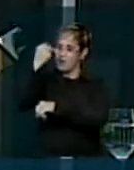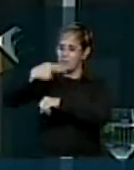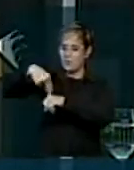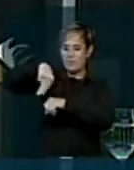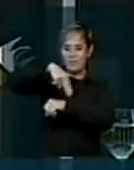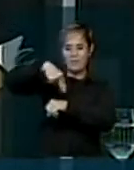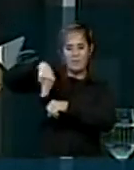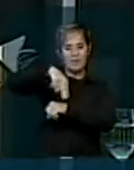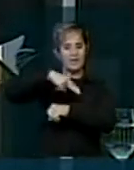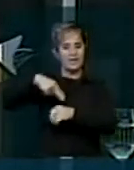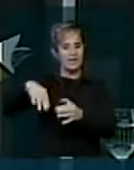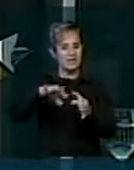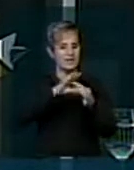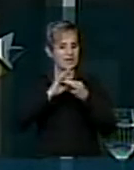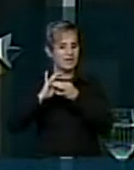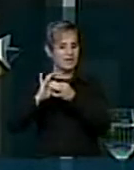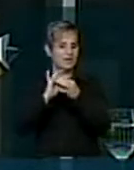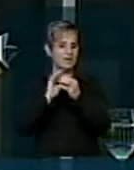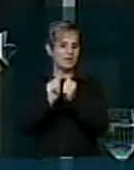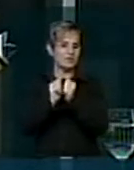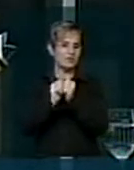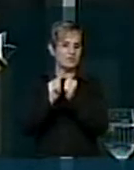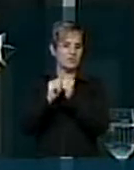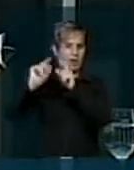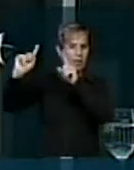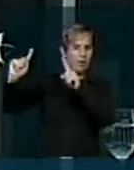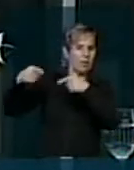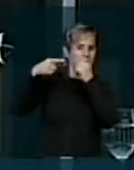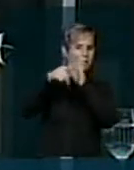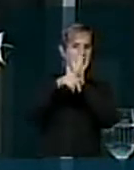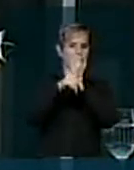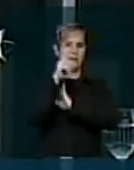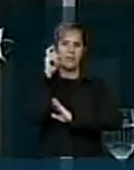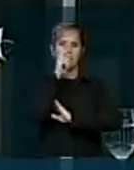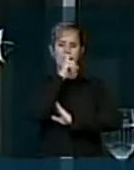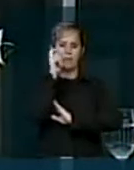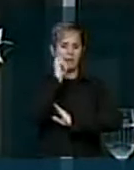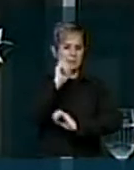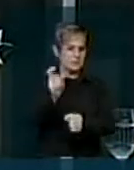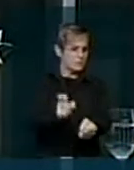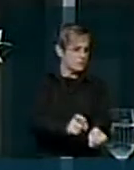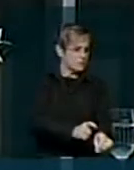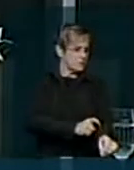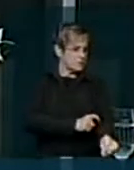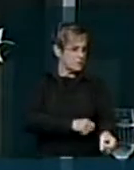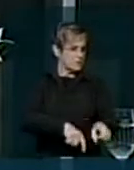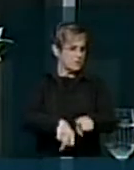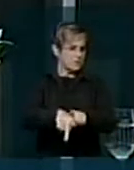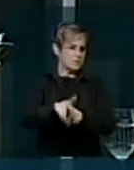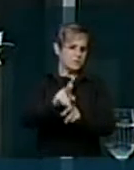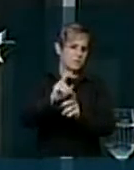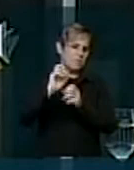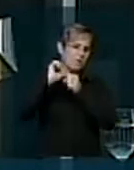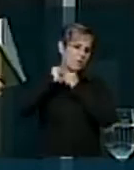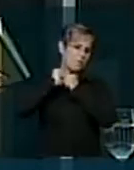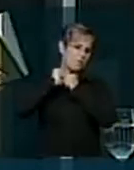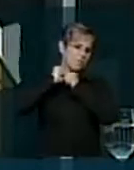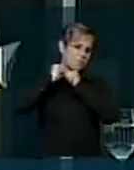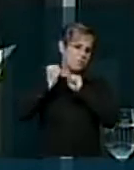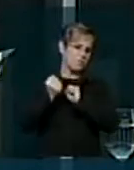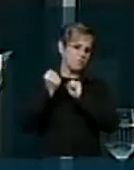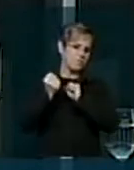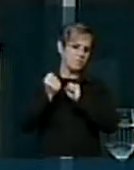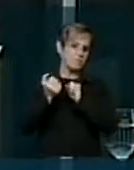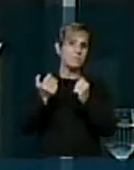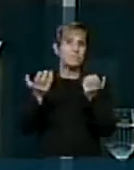juntos, mordidos pela mentira do mundo, com os nervos envenenados e a jugular aos pinotes.